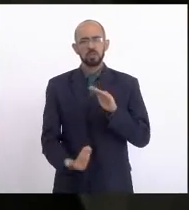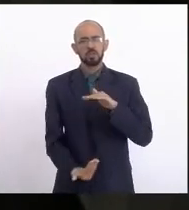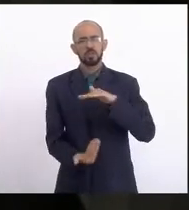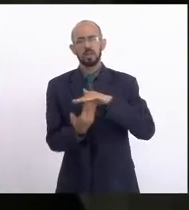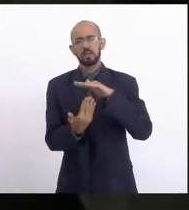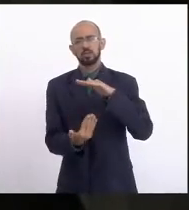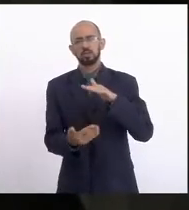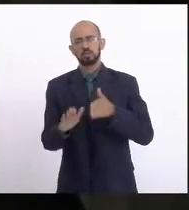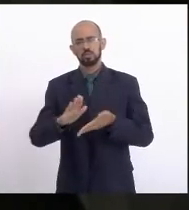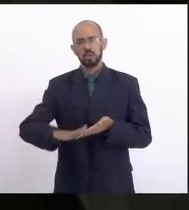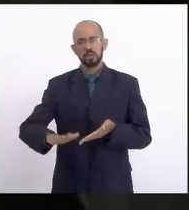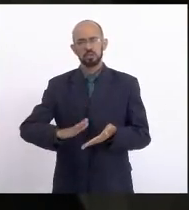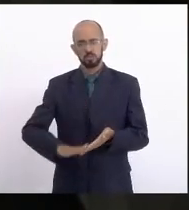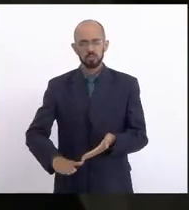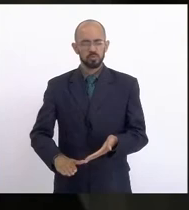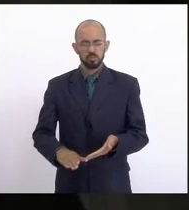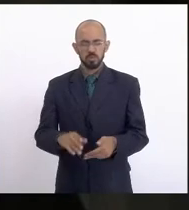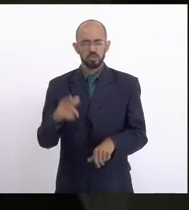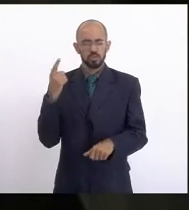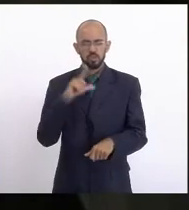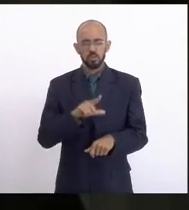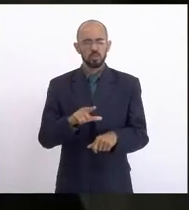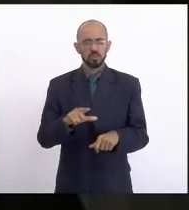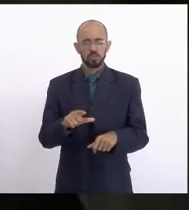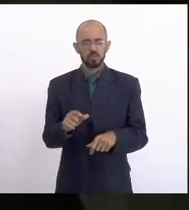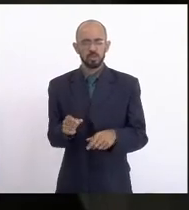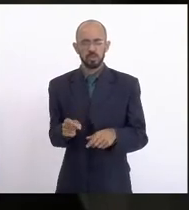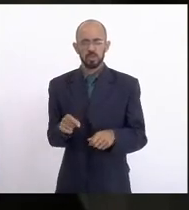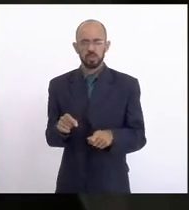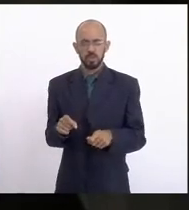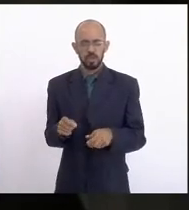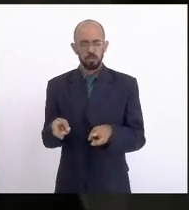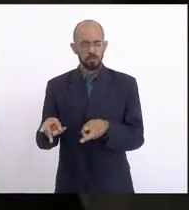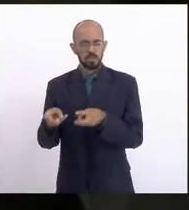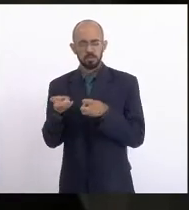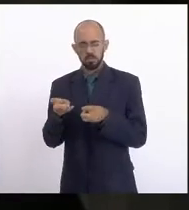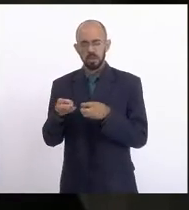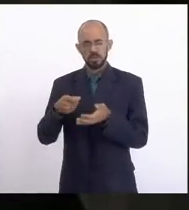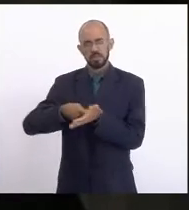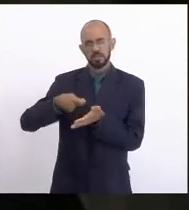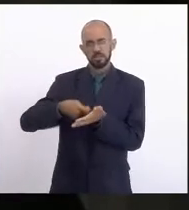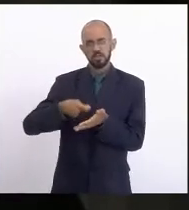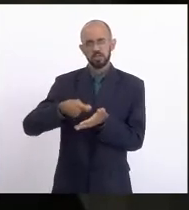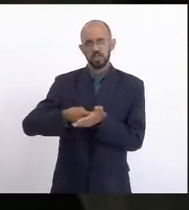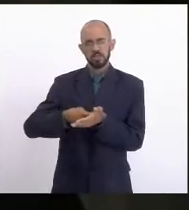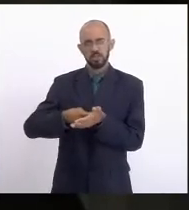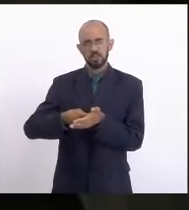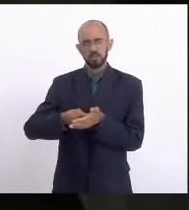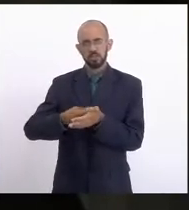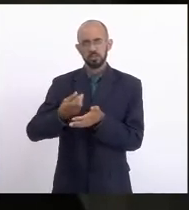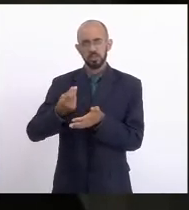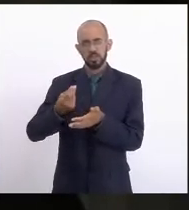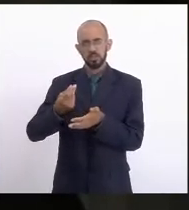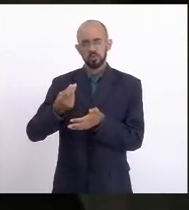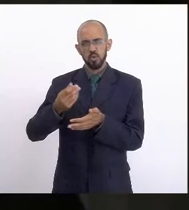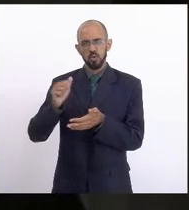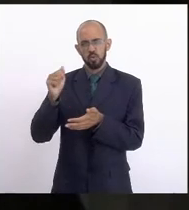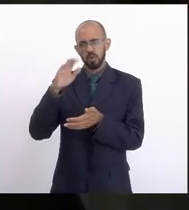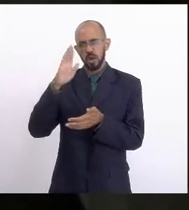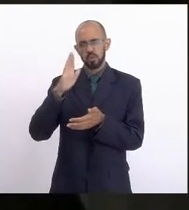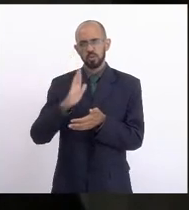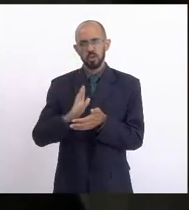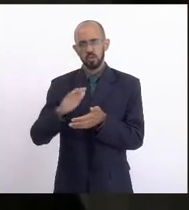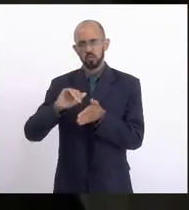gastos, para atender exigências do Tesouro Nacional, tirando do valor, com o